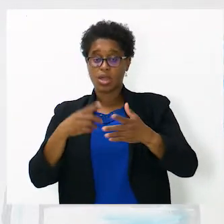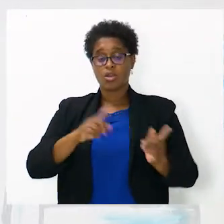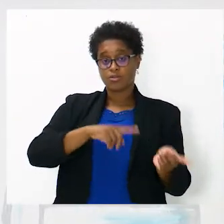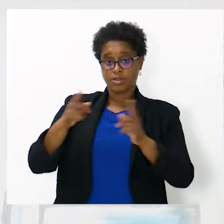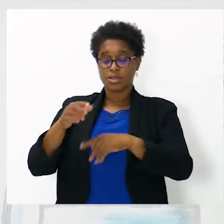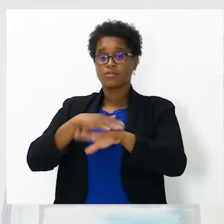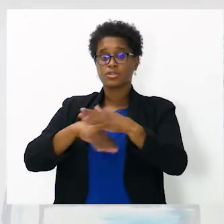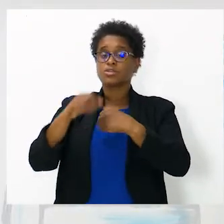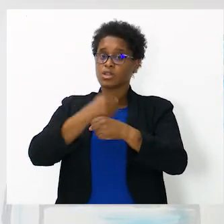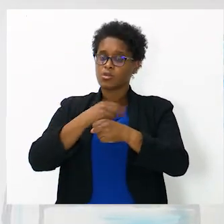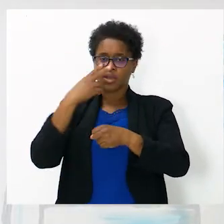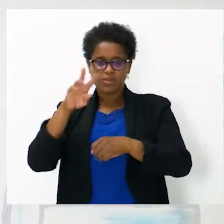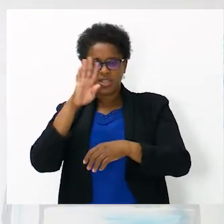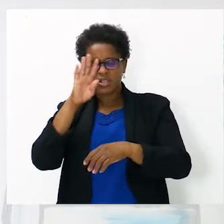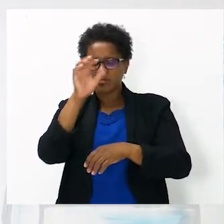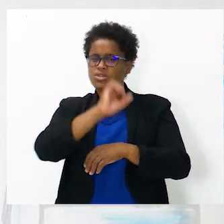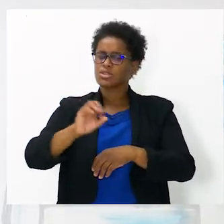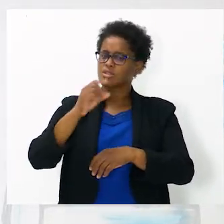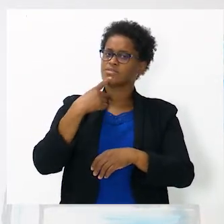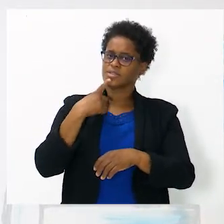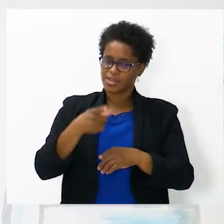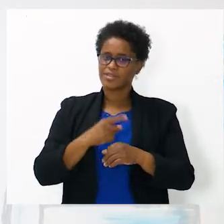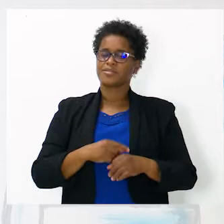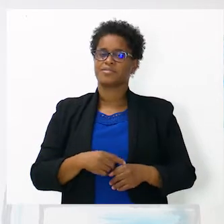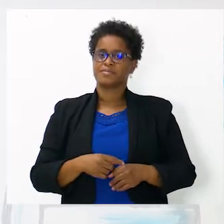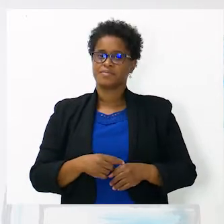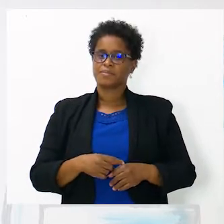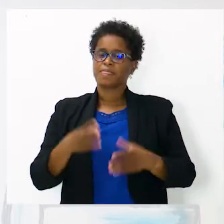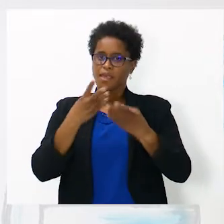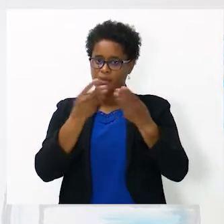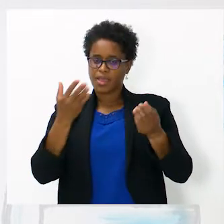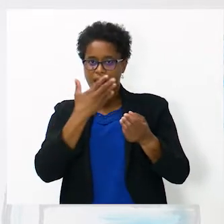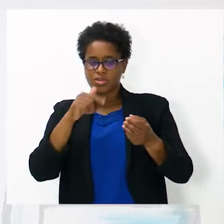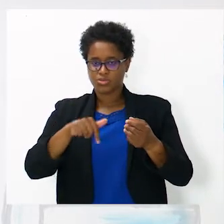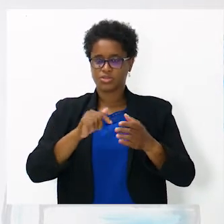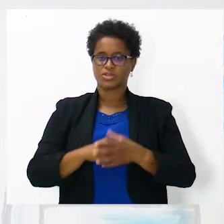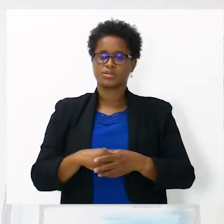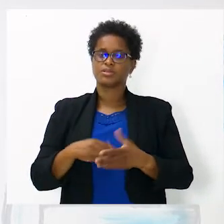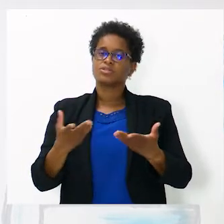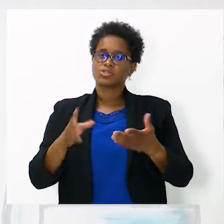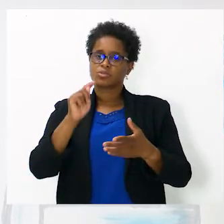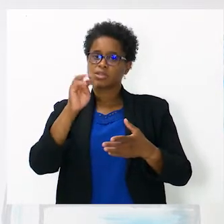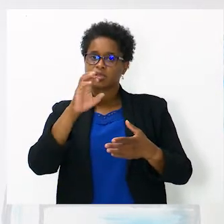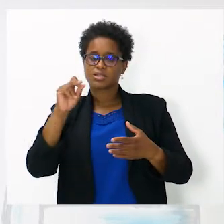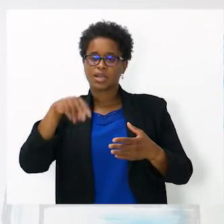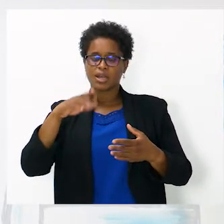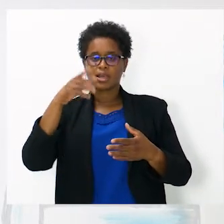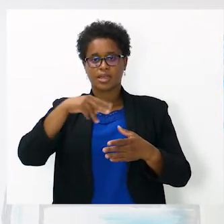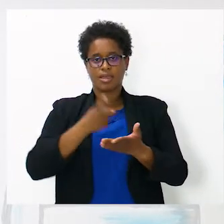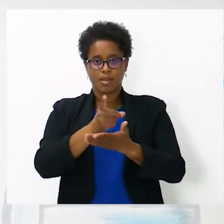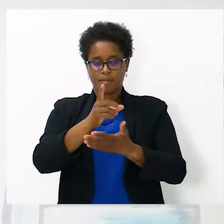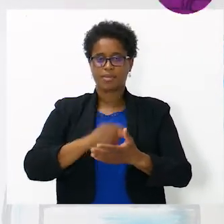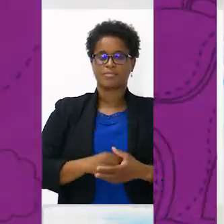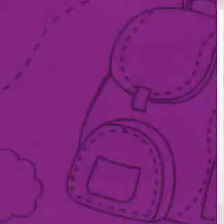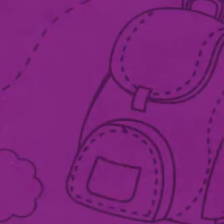o exercício para ver se vocês perceberam a matéria de hoje sobre escala e